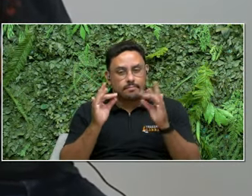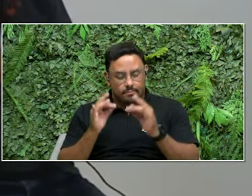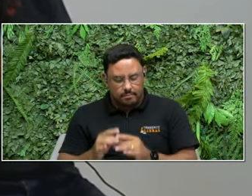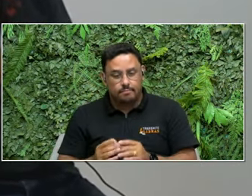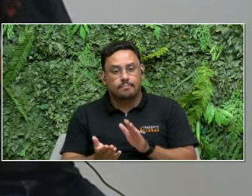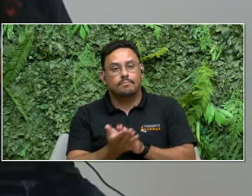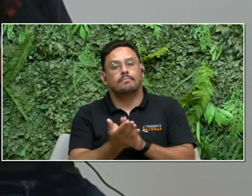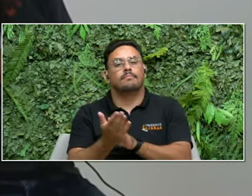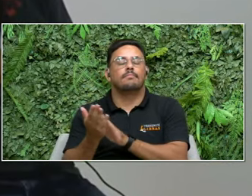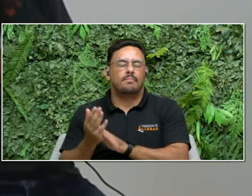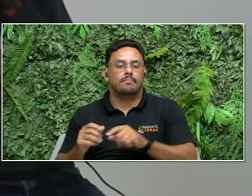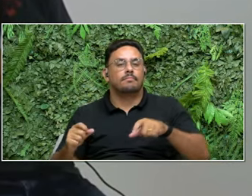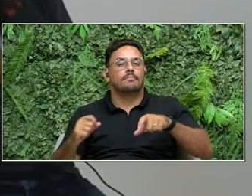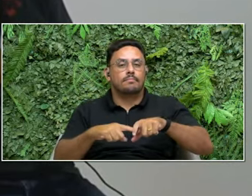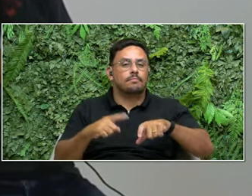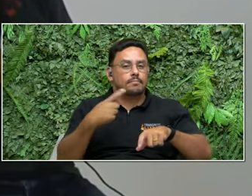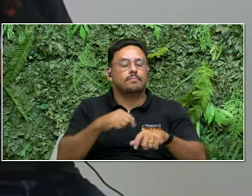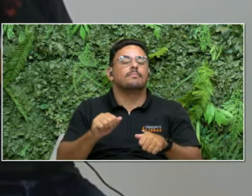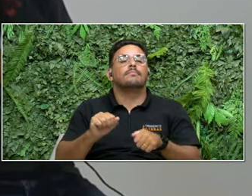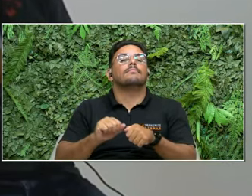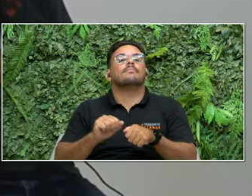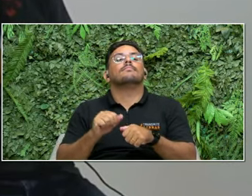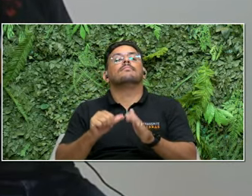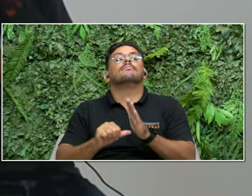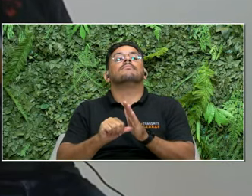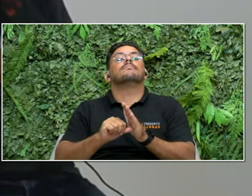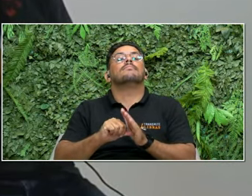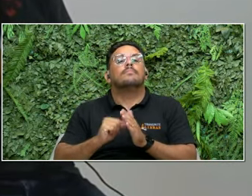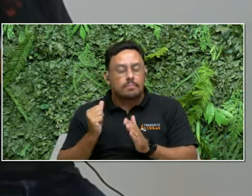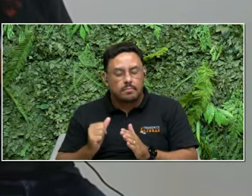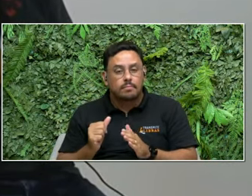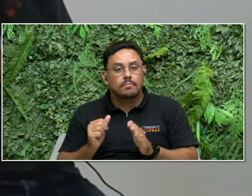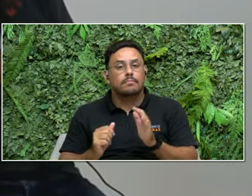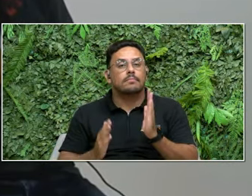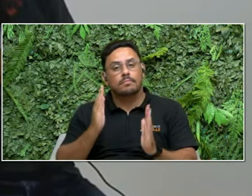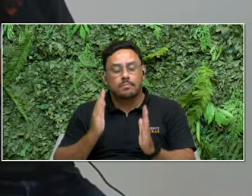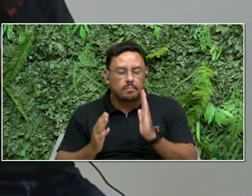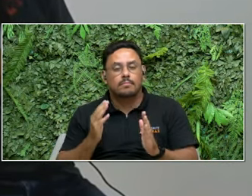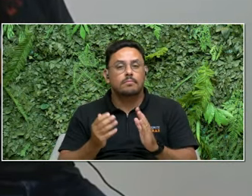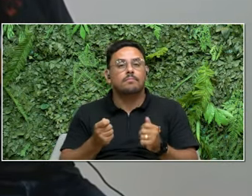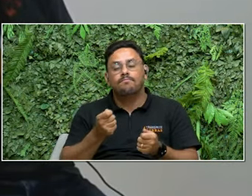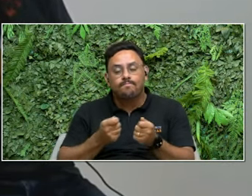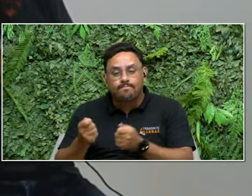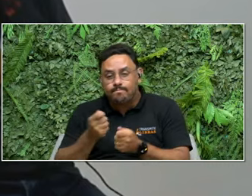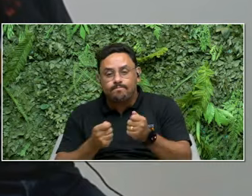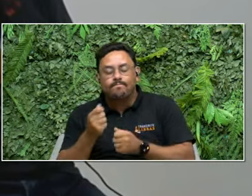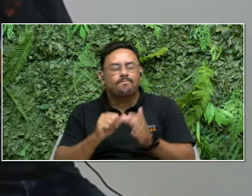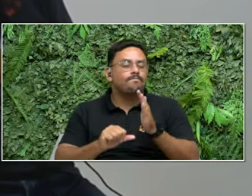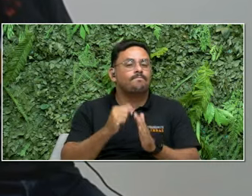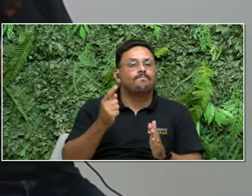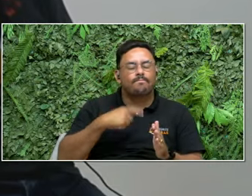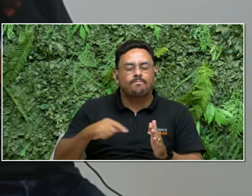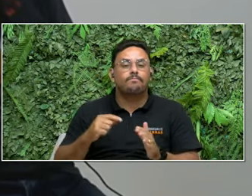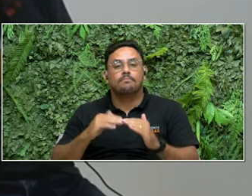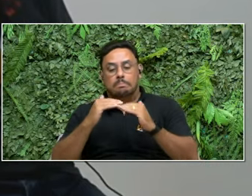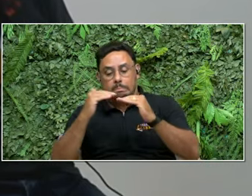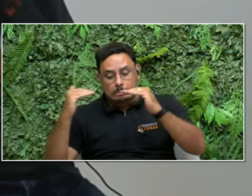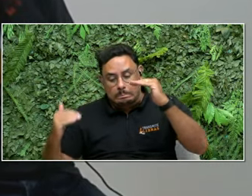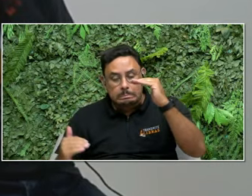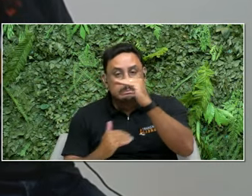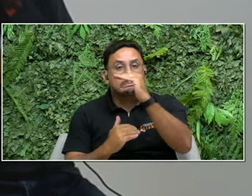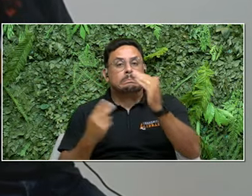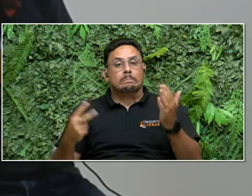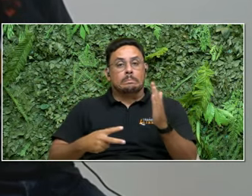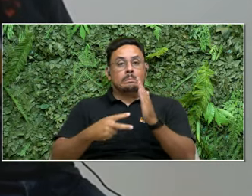parabenizado pelo Gol Claro não vou tirar os méritos dele mas a gente fez um primeiro tempo muito ruim o Atlético foi superior controlava muito bem o jogo na primeira parte a gente estava tava muito